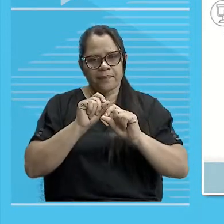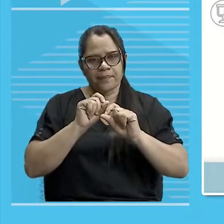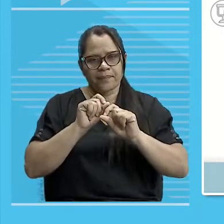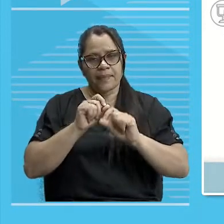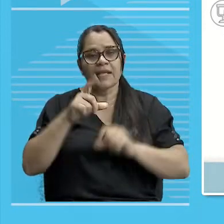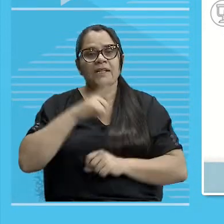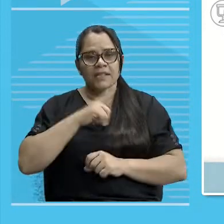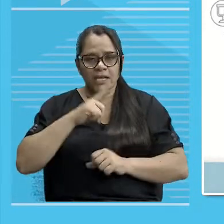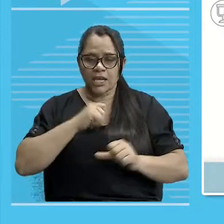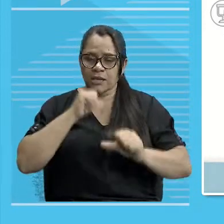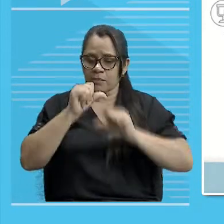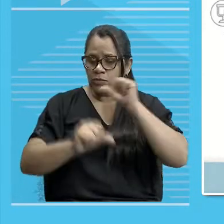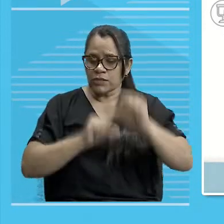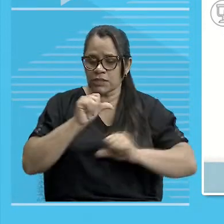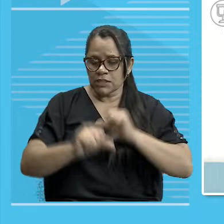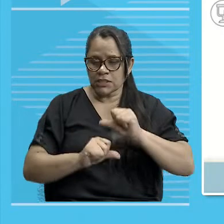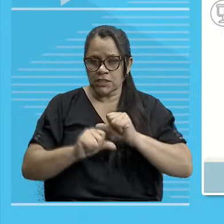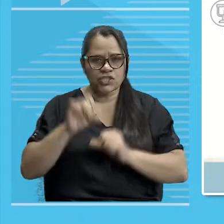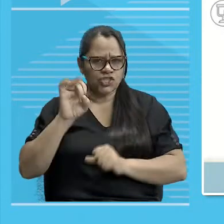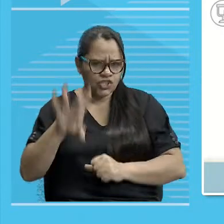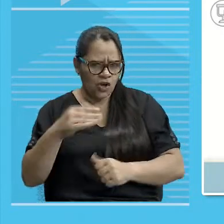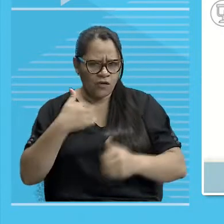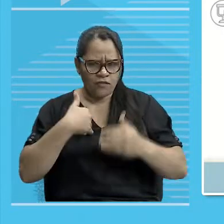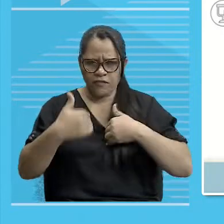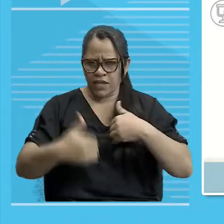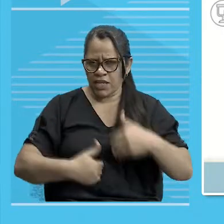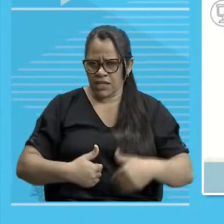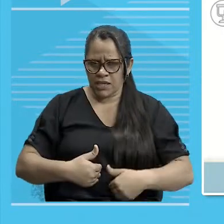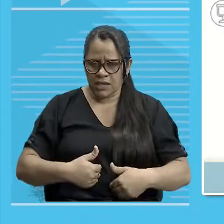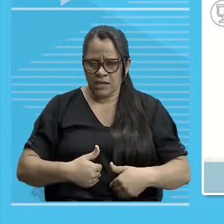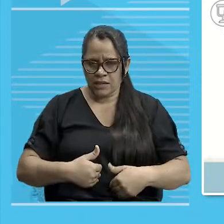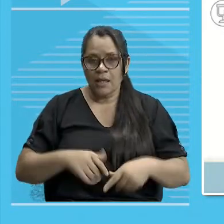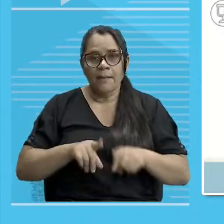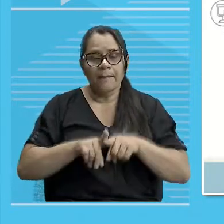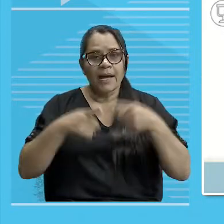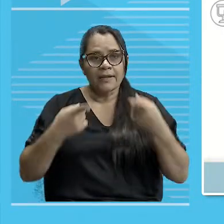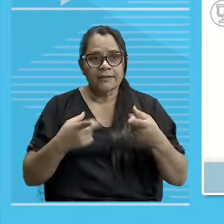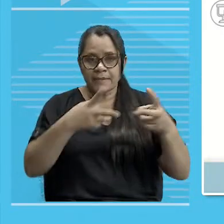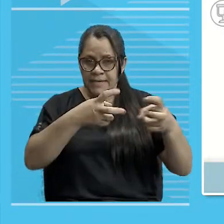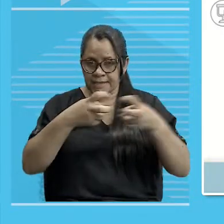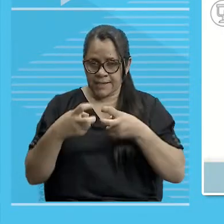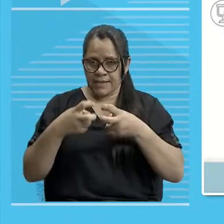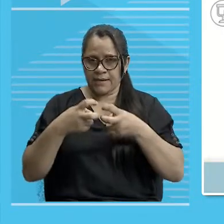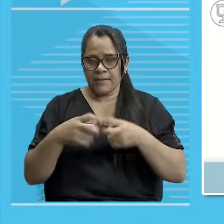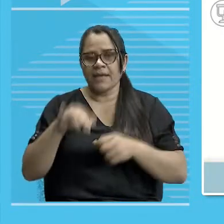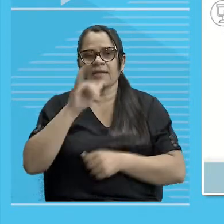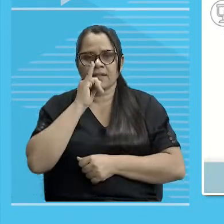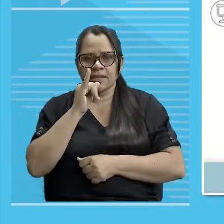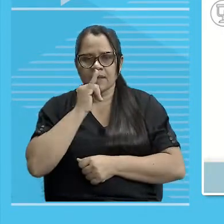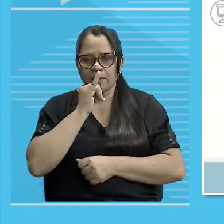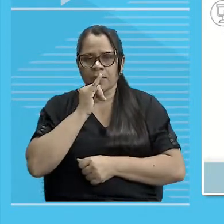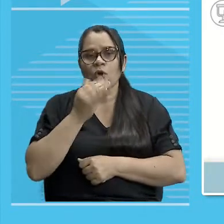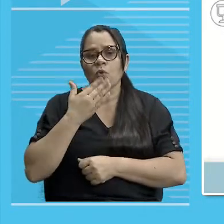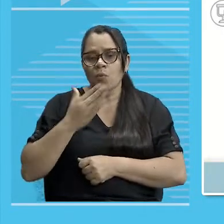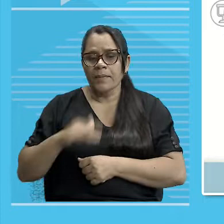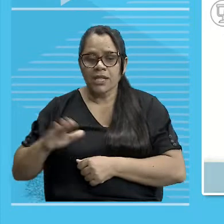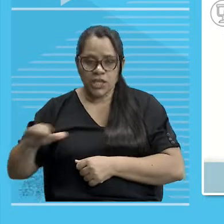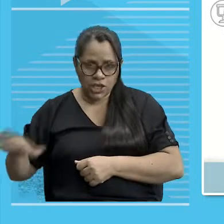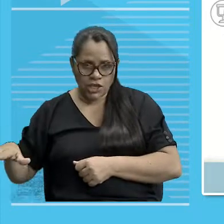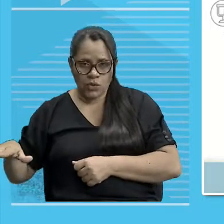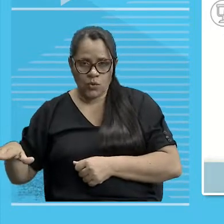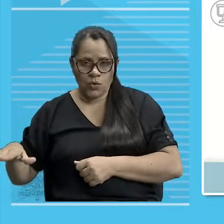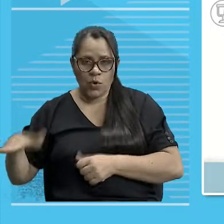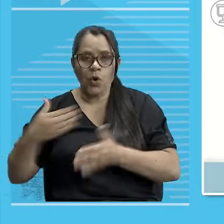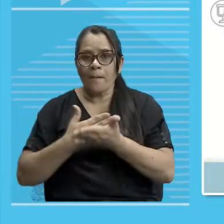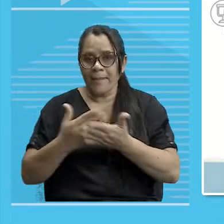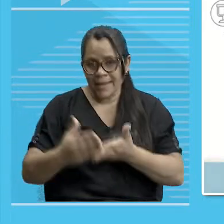tem mudanças apenas físicas. Mas olha, por exemplo, o menino começa a mudar a voz, falar